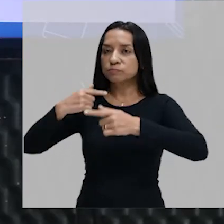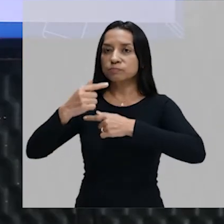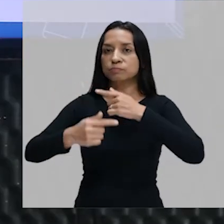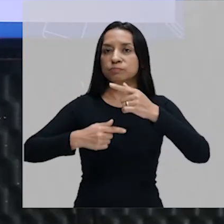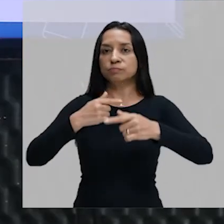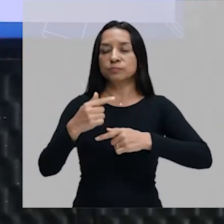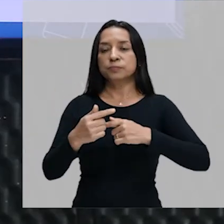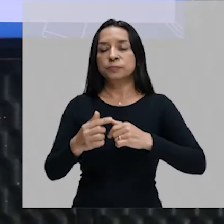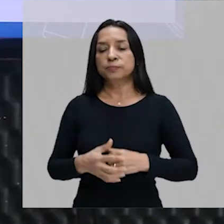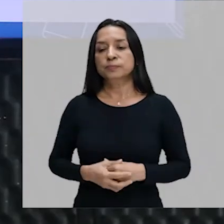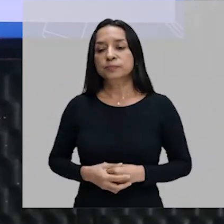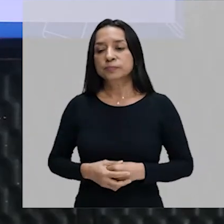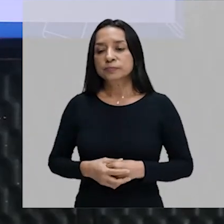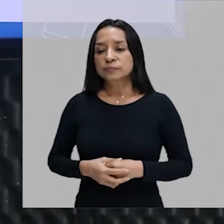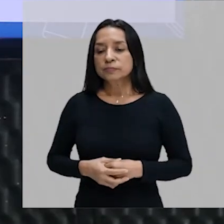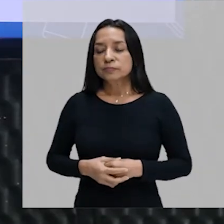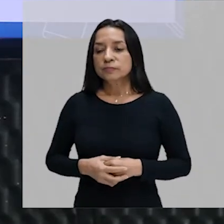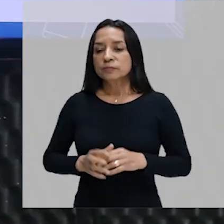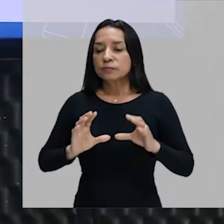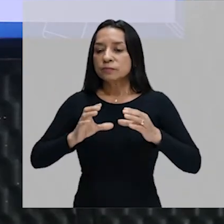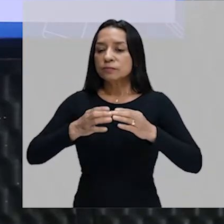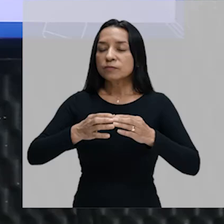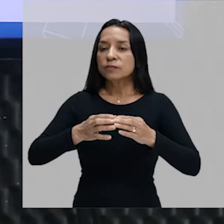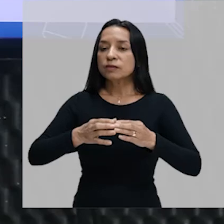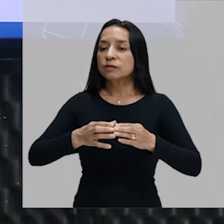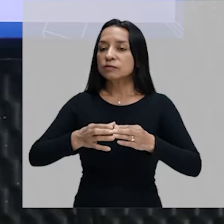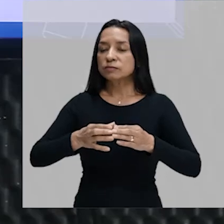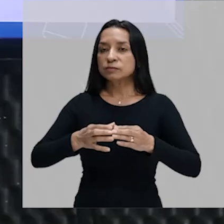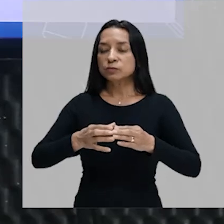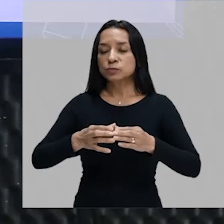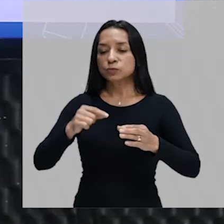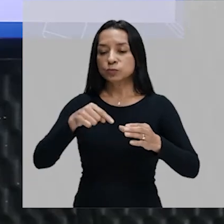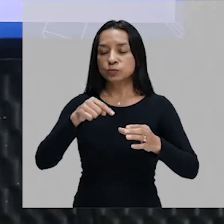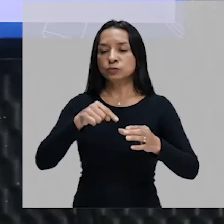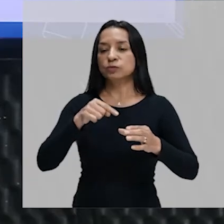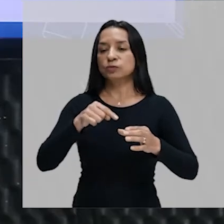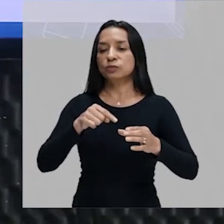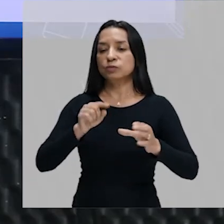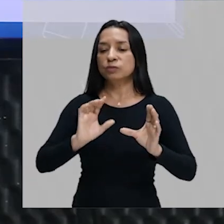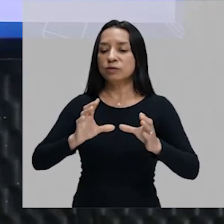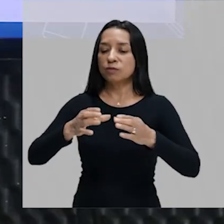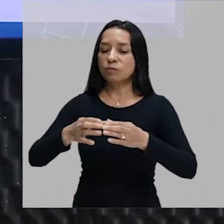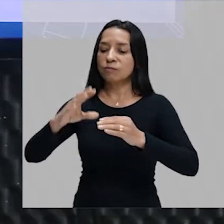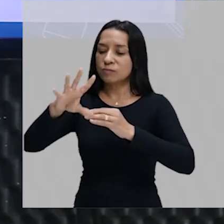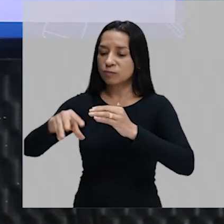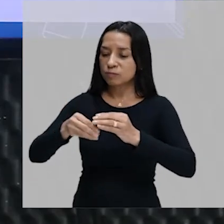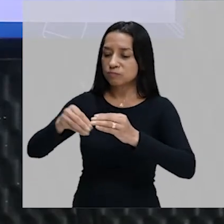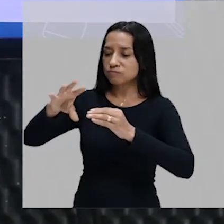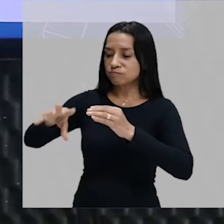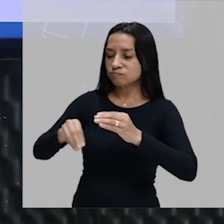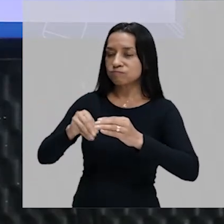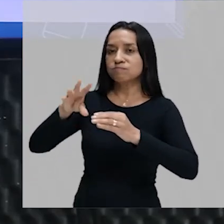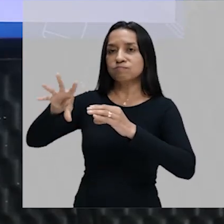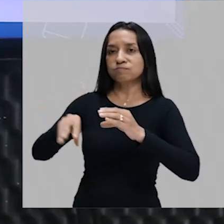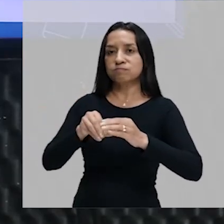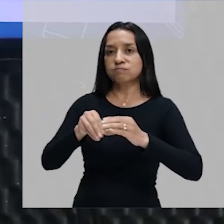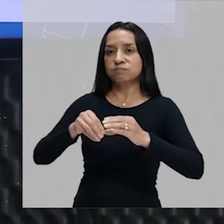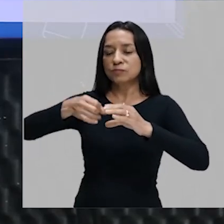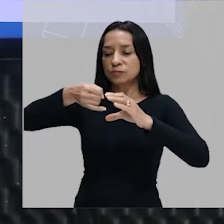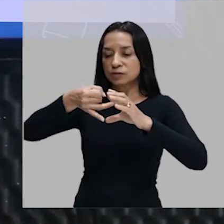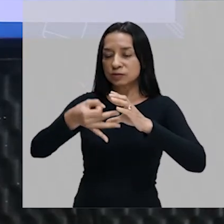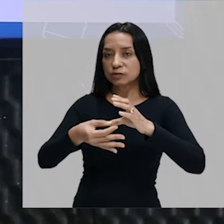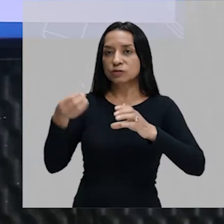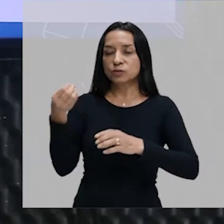gerações, cada grupo aqui que vive em ambiente diferente acumulou tantas diferenças, tantas características novas,